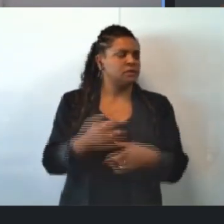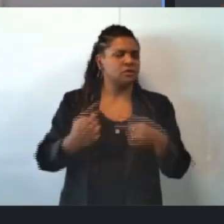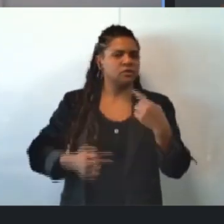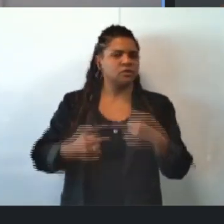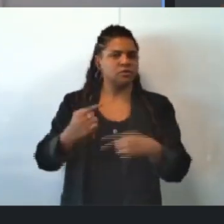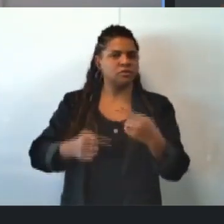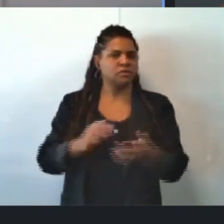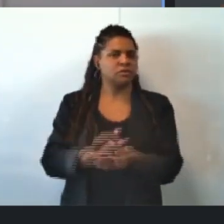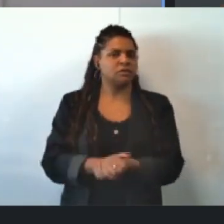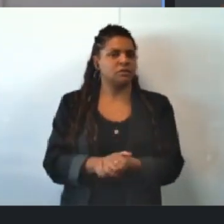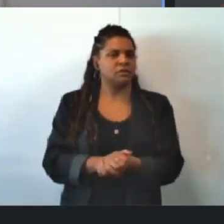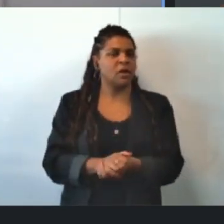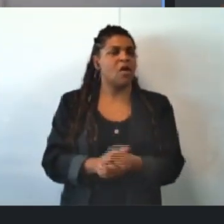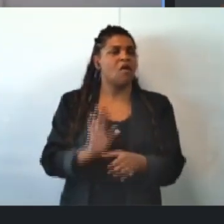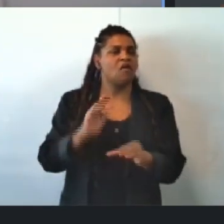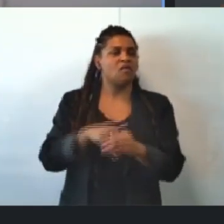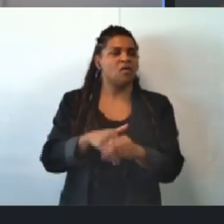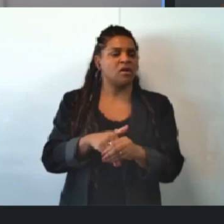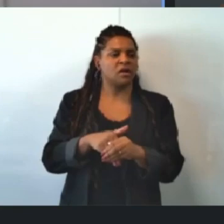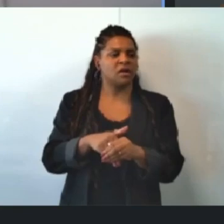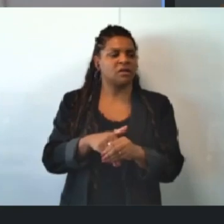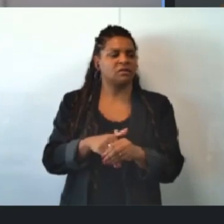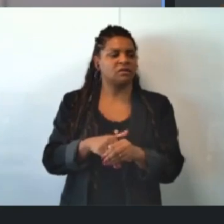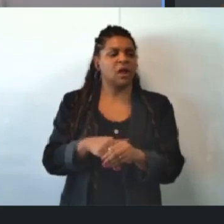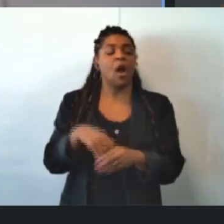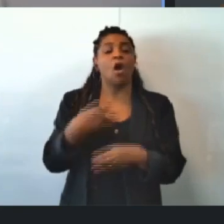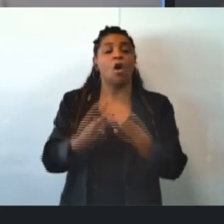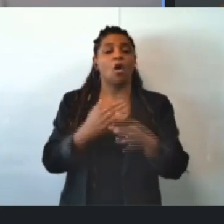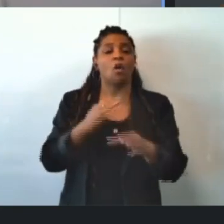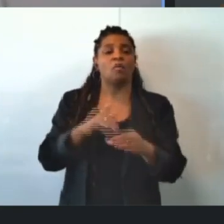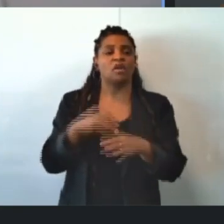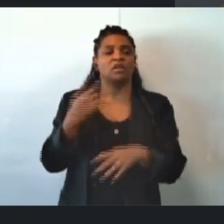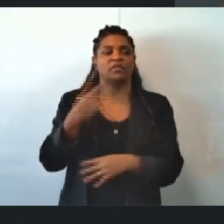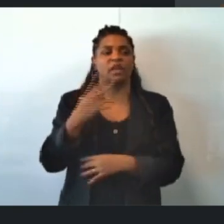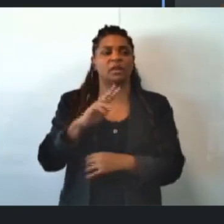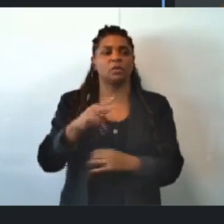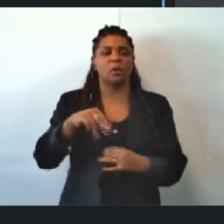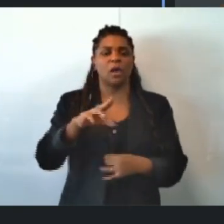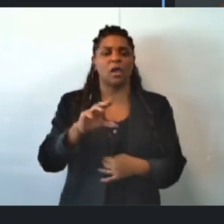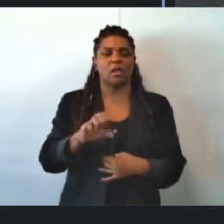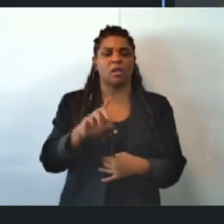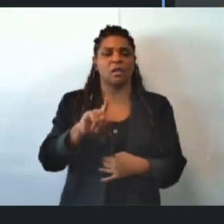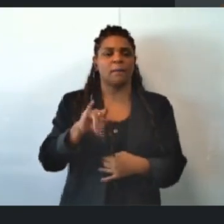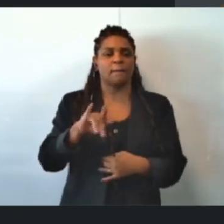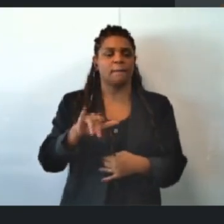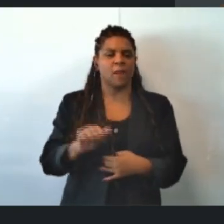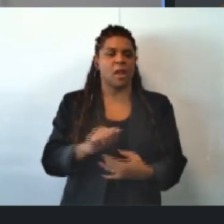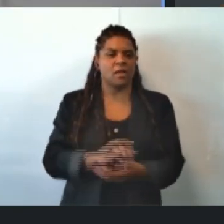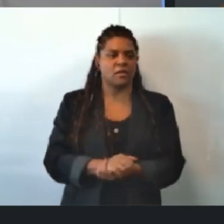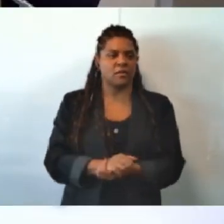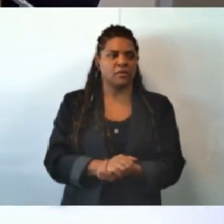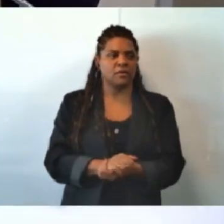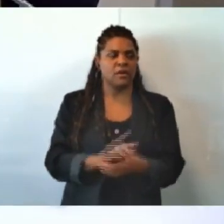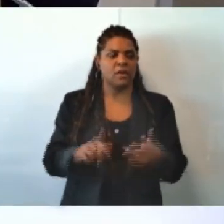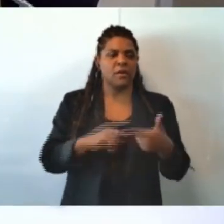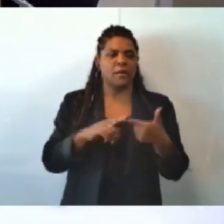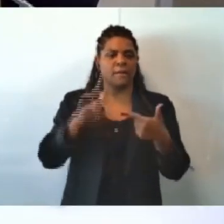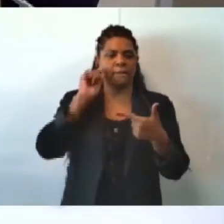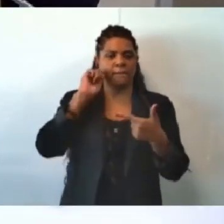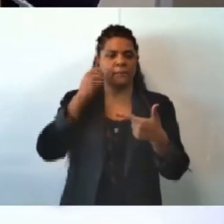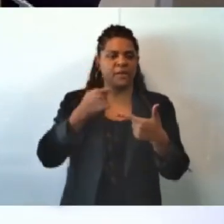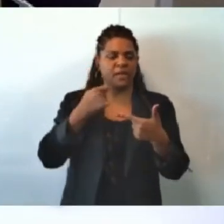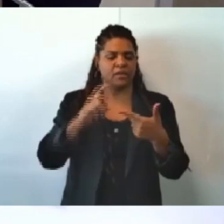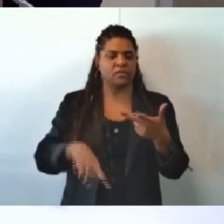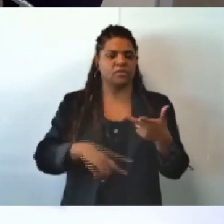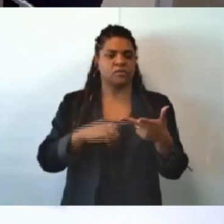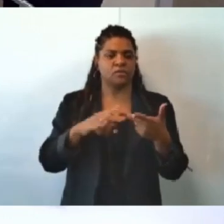Em votação. Como voto, vereador Henrique Braga. Com meu parecer. Vereador Preto. Com parecer do vereador